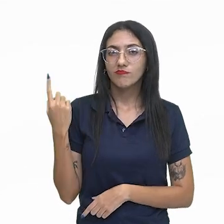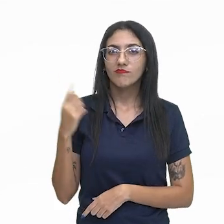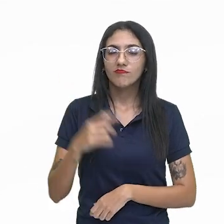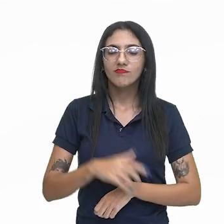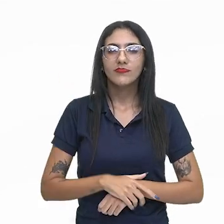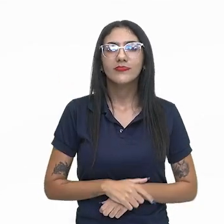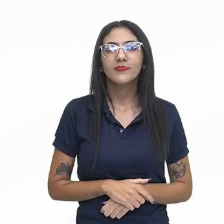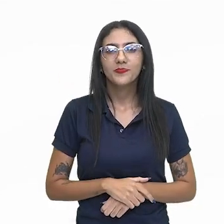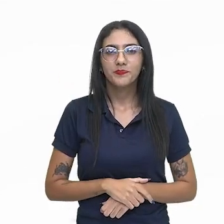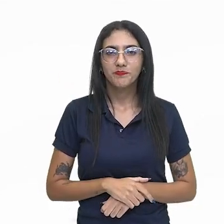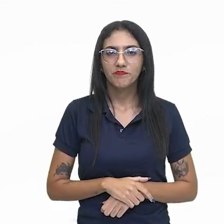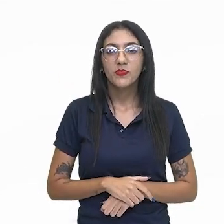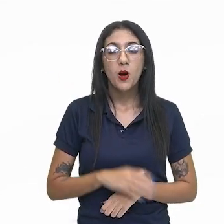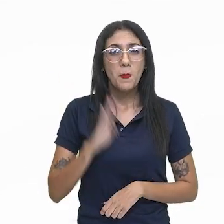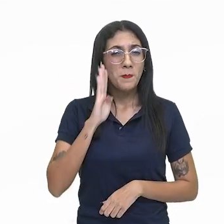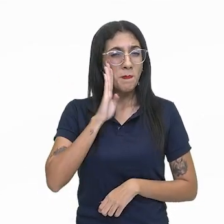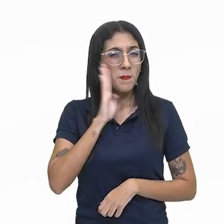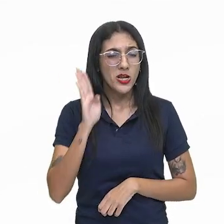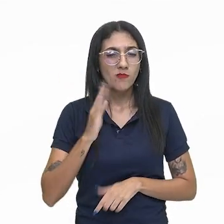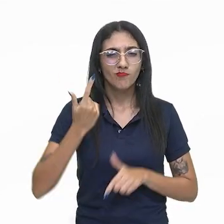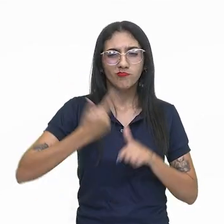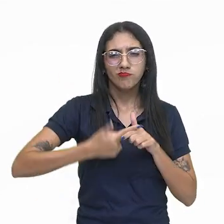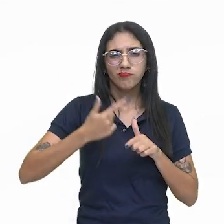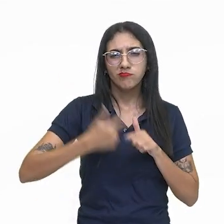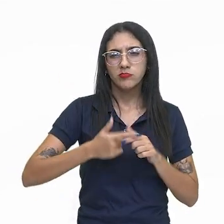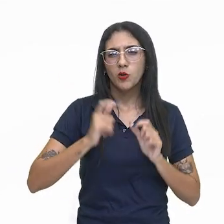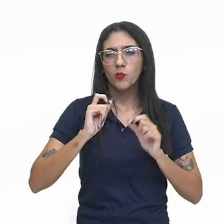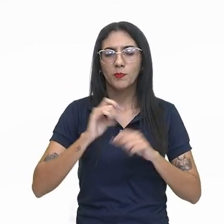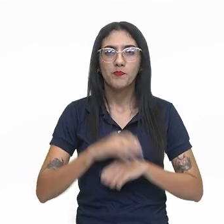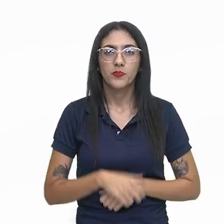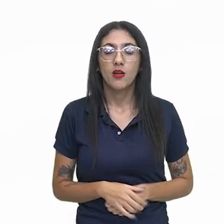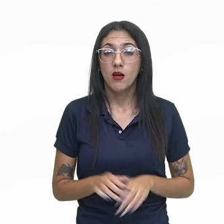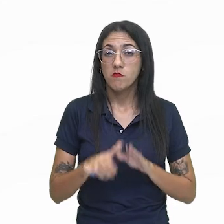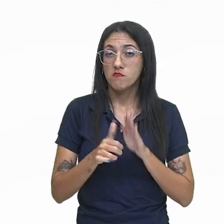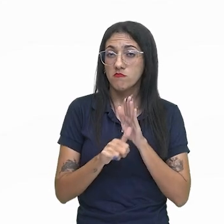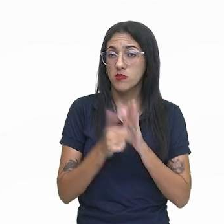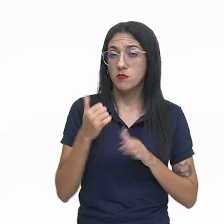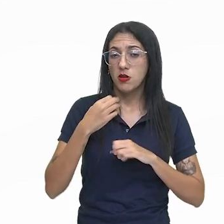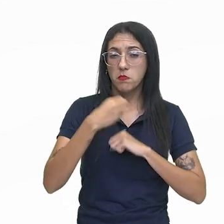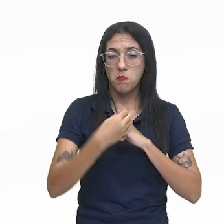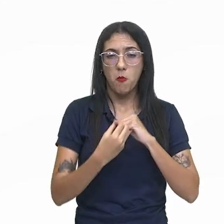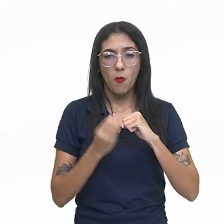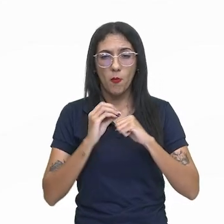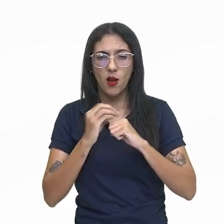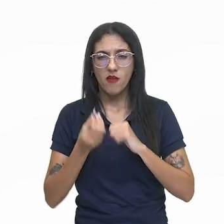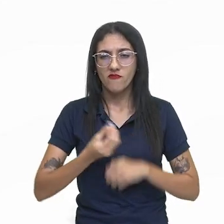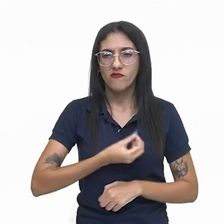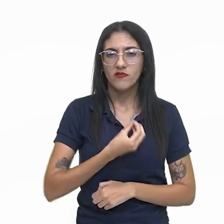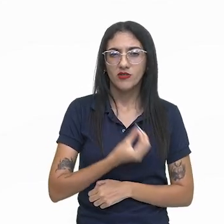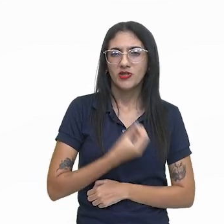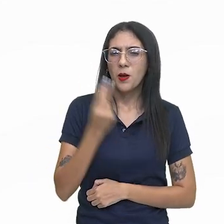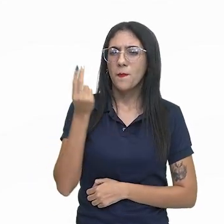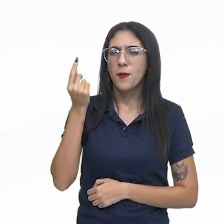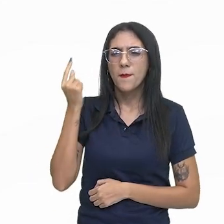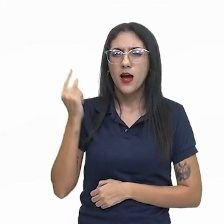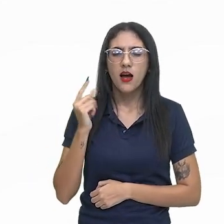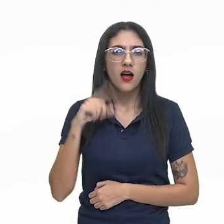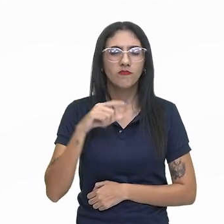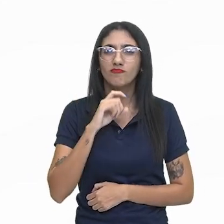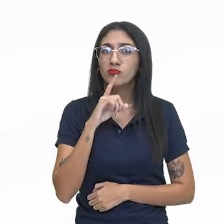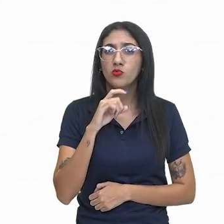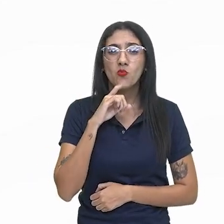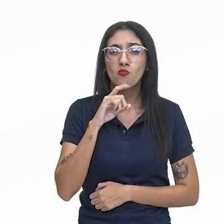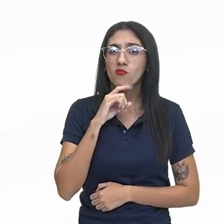aqui. A maior crítica é a de que os primeiros organismos vivos provavelmente não conseguiam